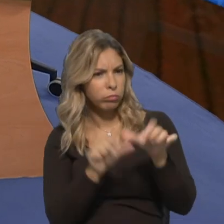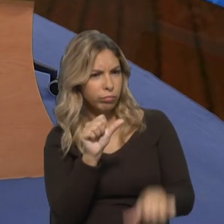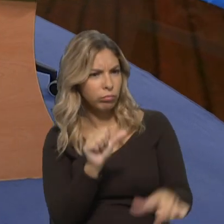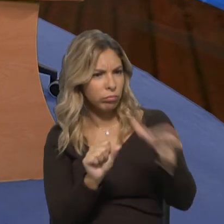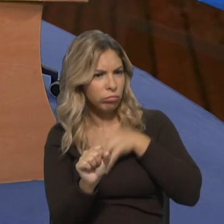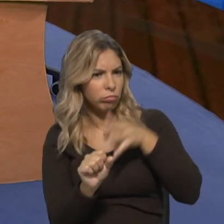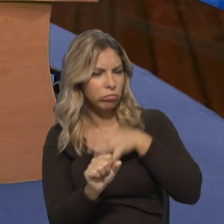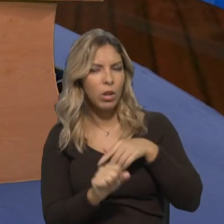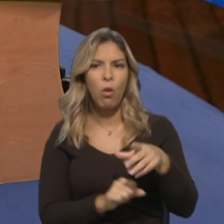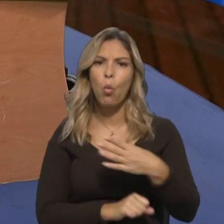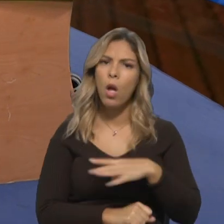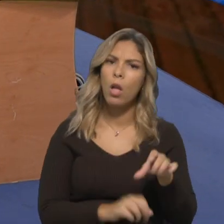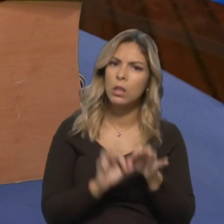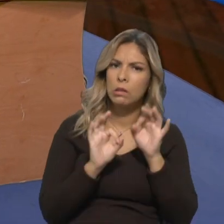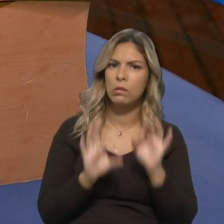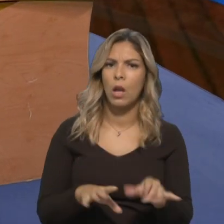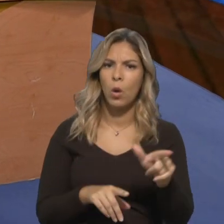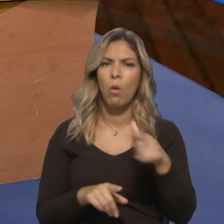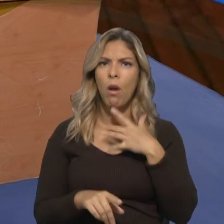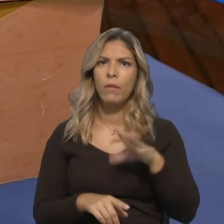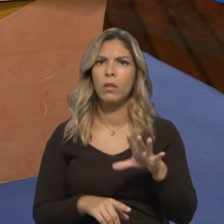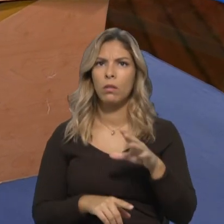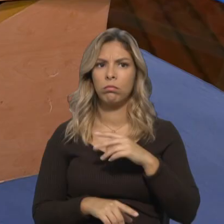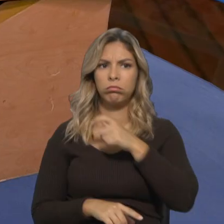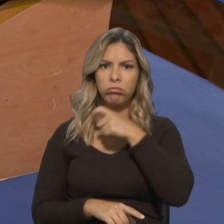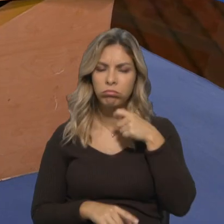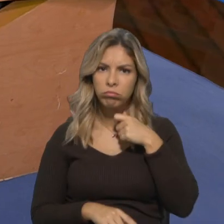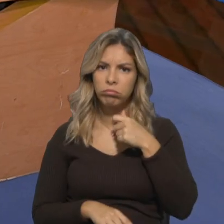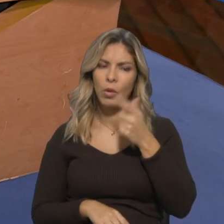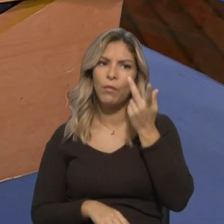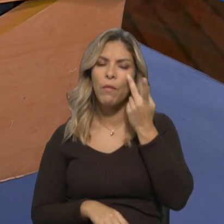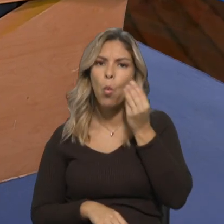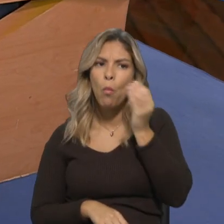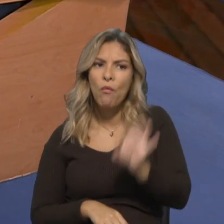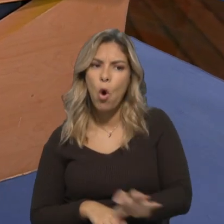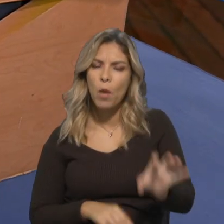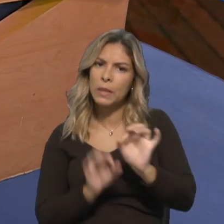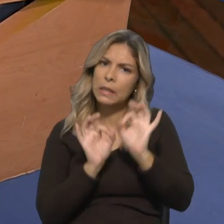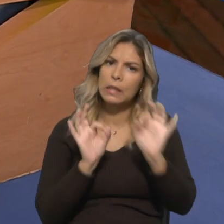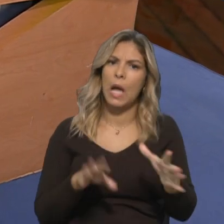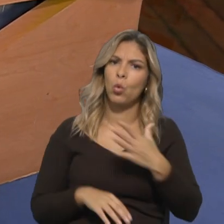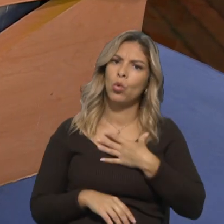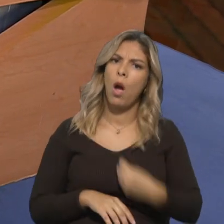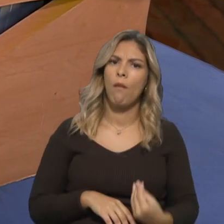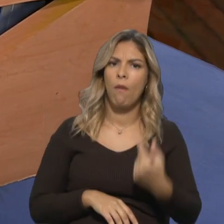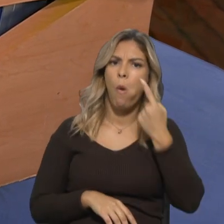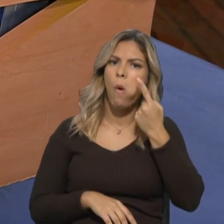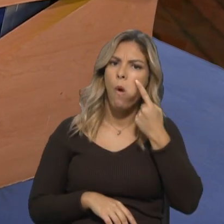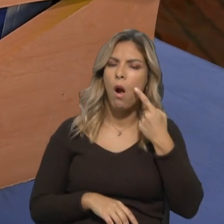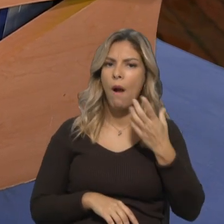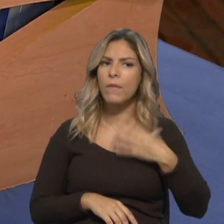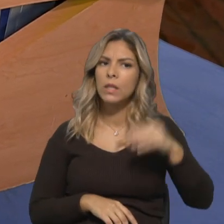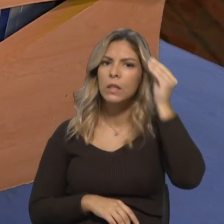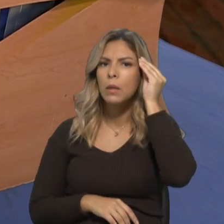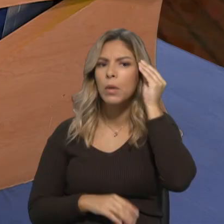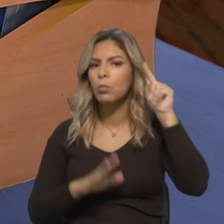ser e viver como pároco, como padre, que me chamou e fez-me querer saber mais e ir aos